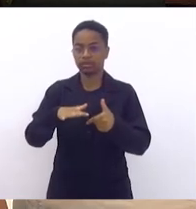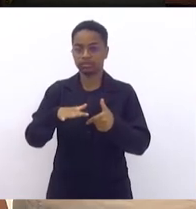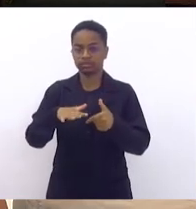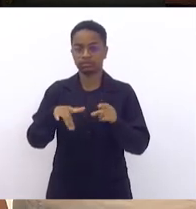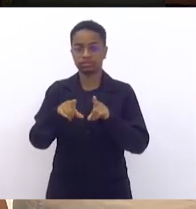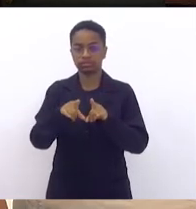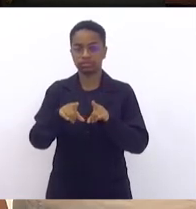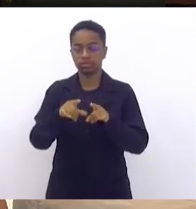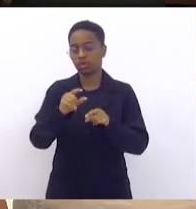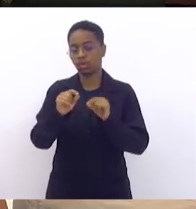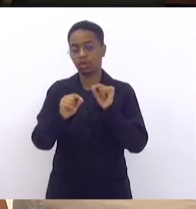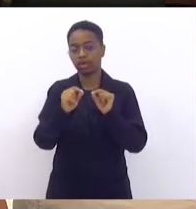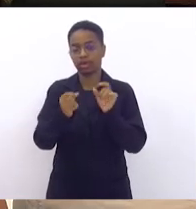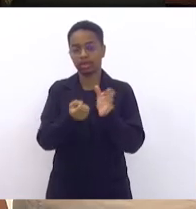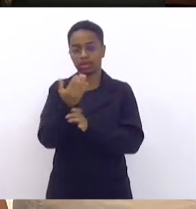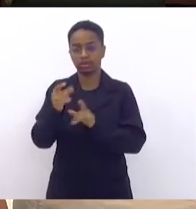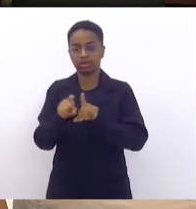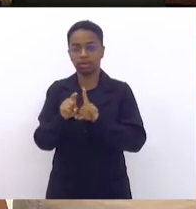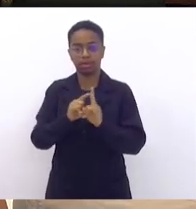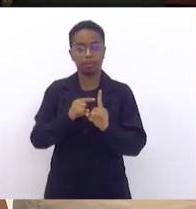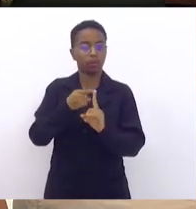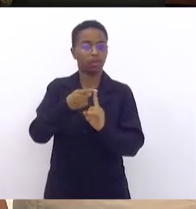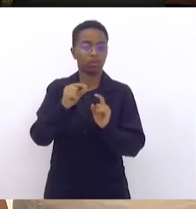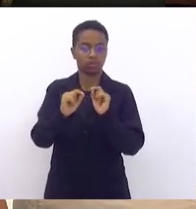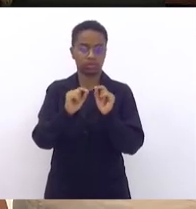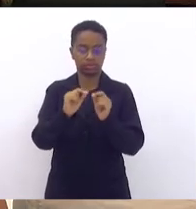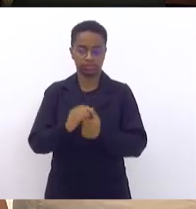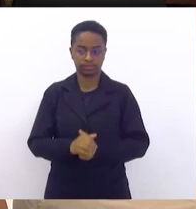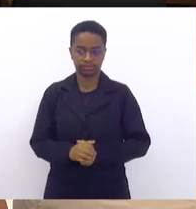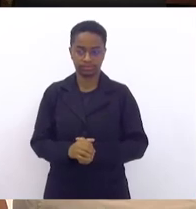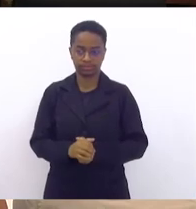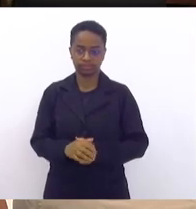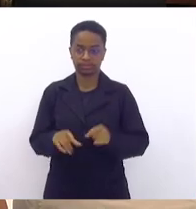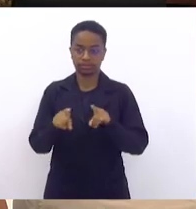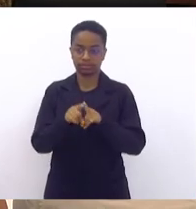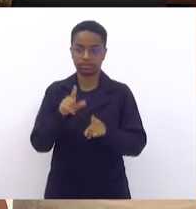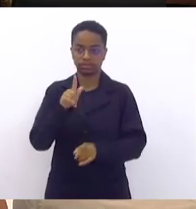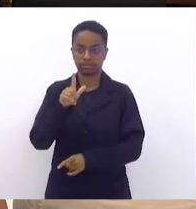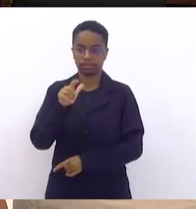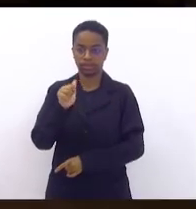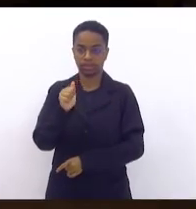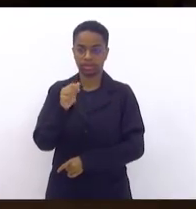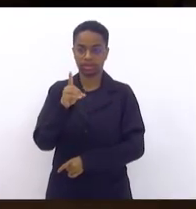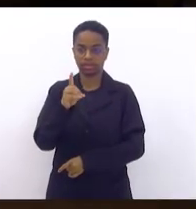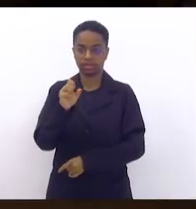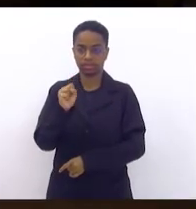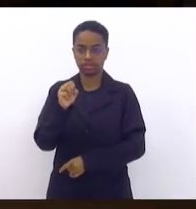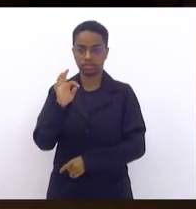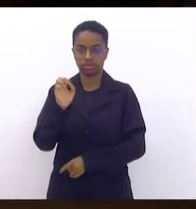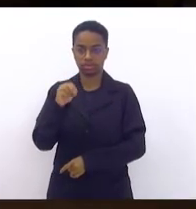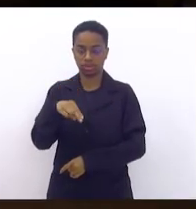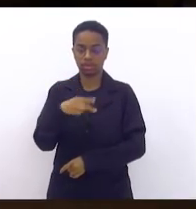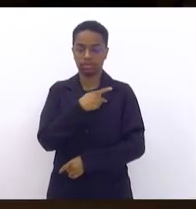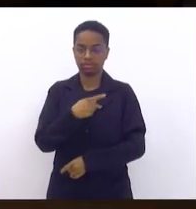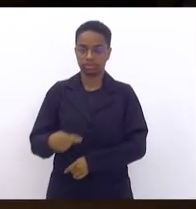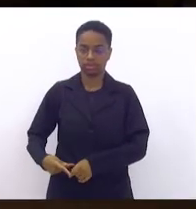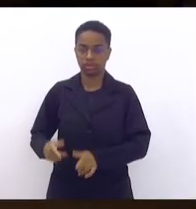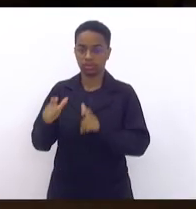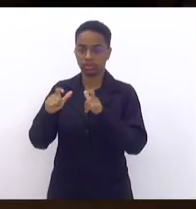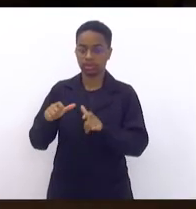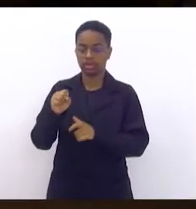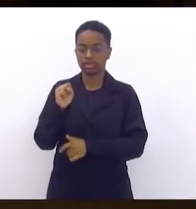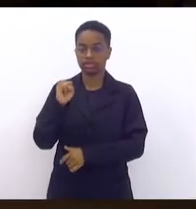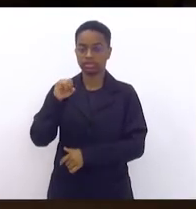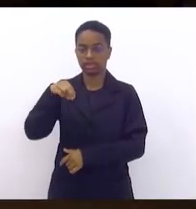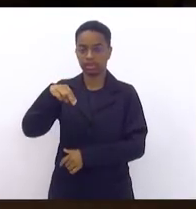vamos ver vamos ver o que que tem de bom saindo aí o Gladstone Santos Presidente se perde vai falar sobre a cadeia do